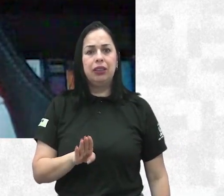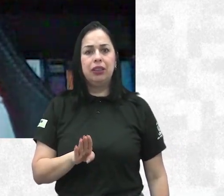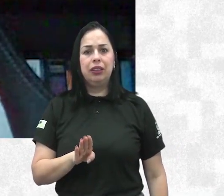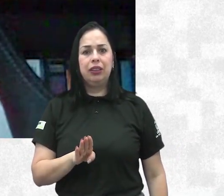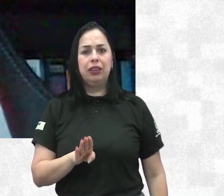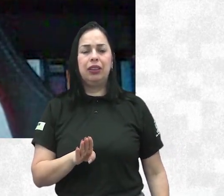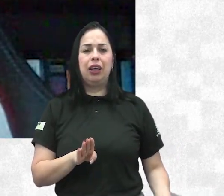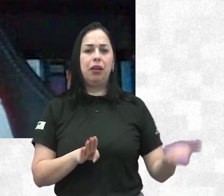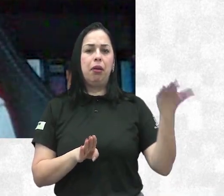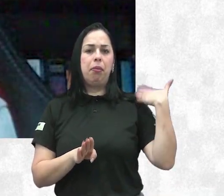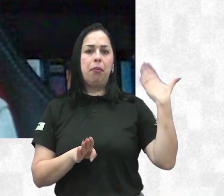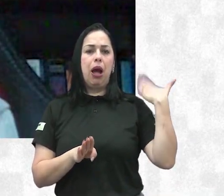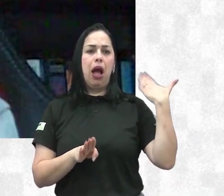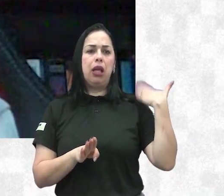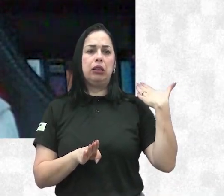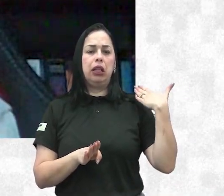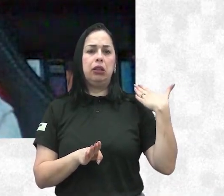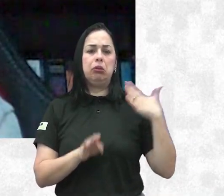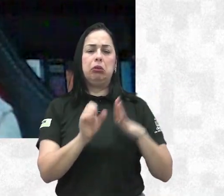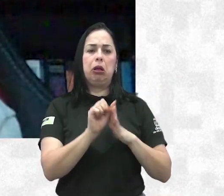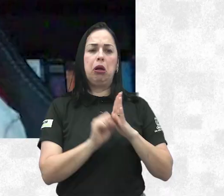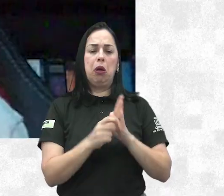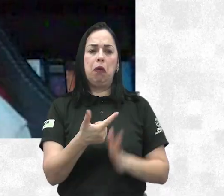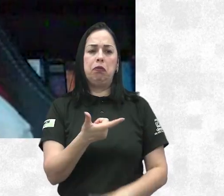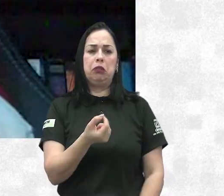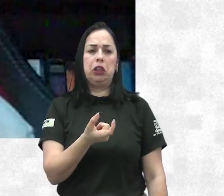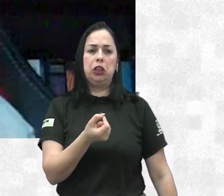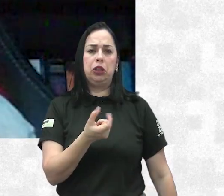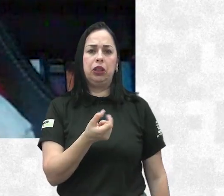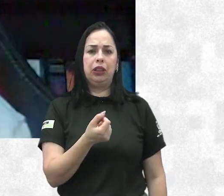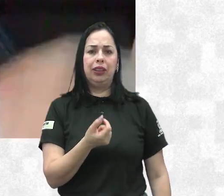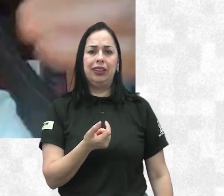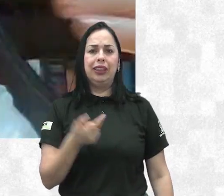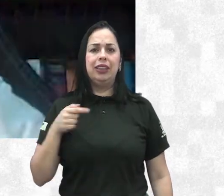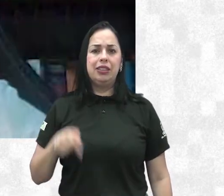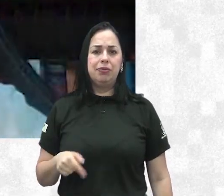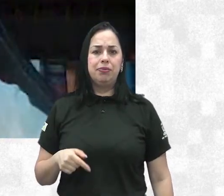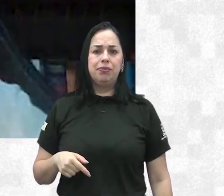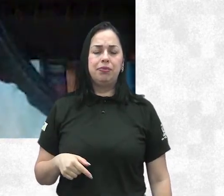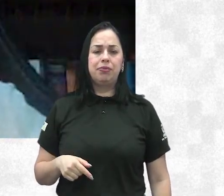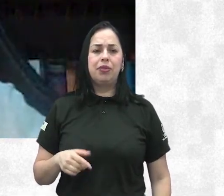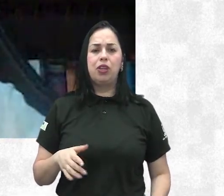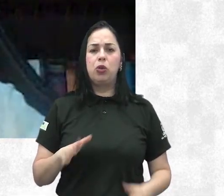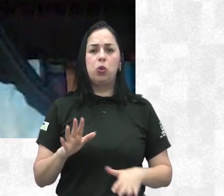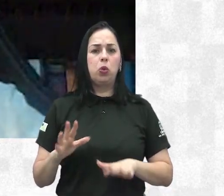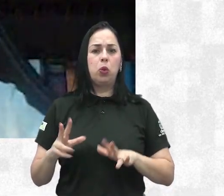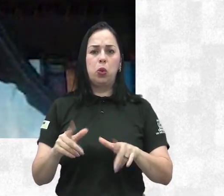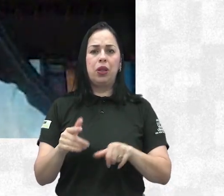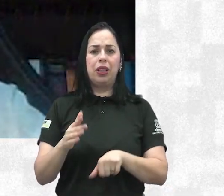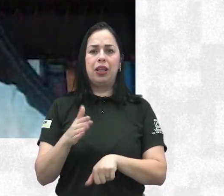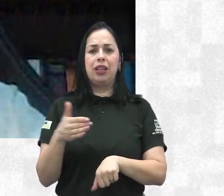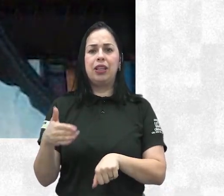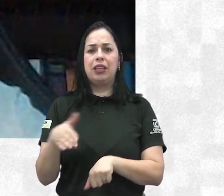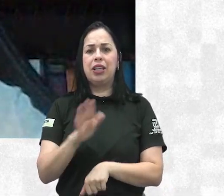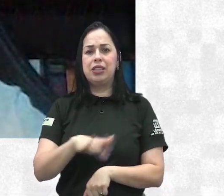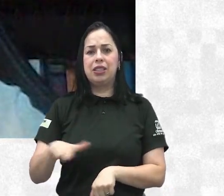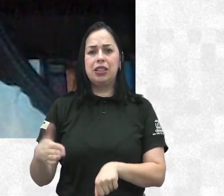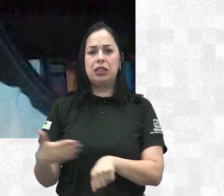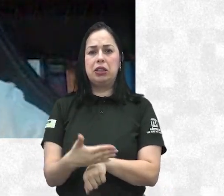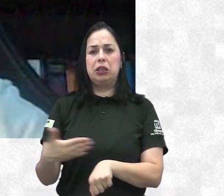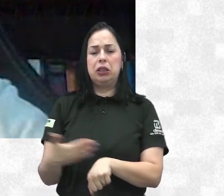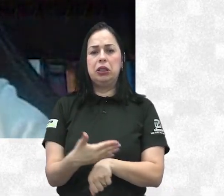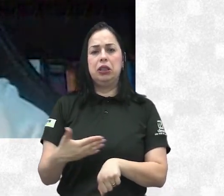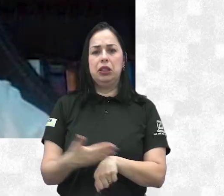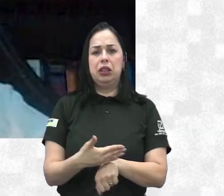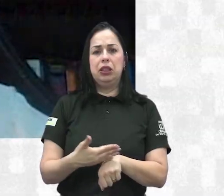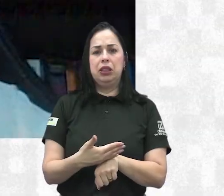da educação do século XX para cumprir. Nós demoramos muito a colocar todas as crianças no ensino